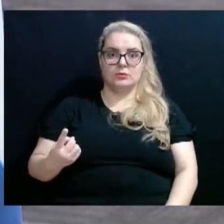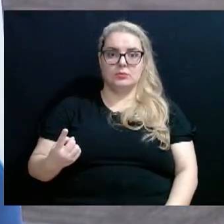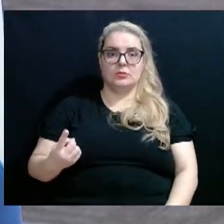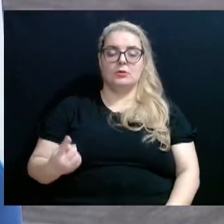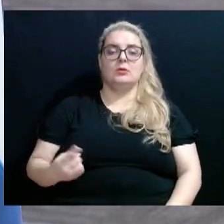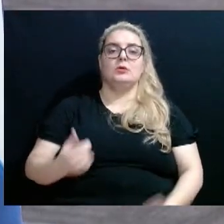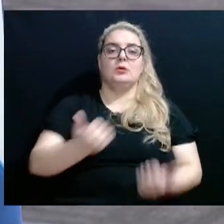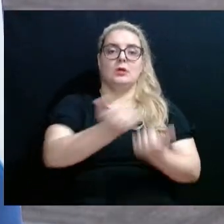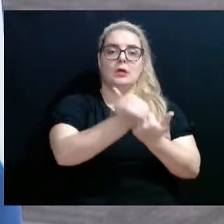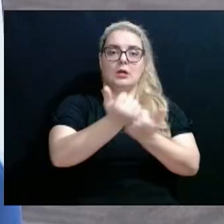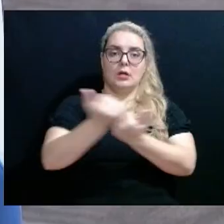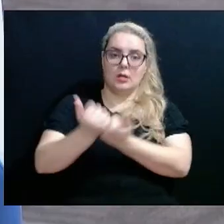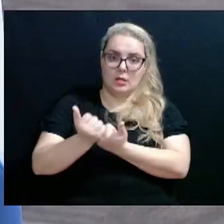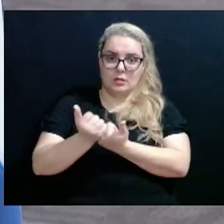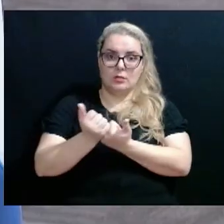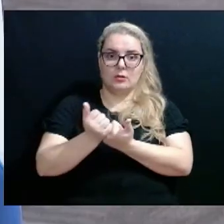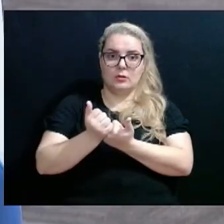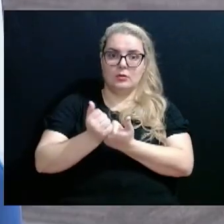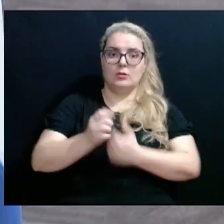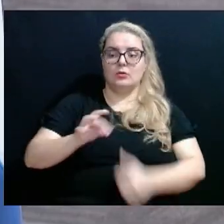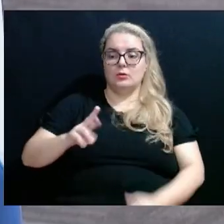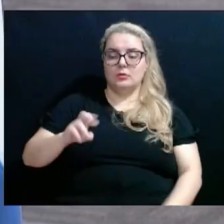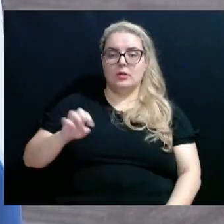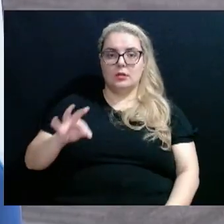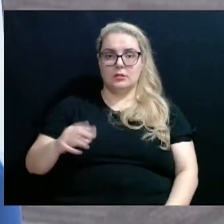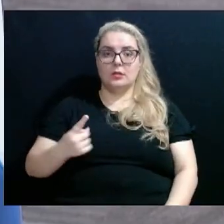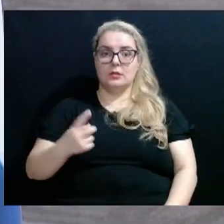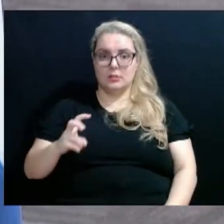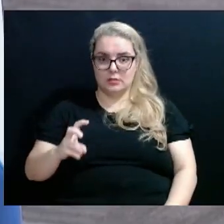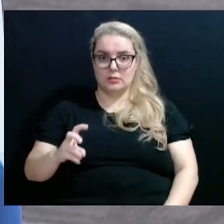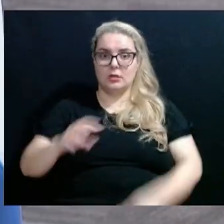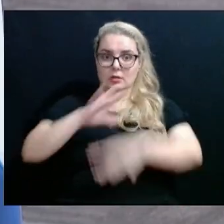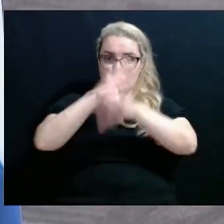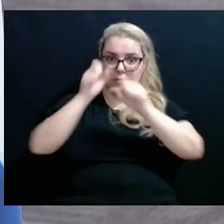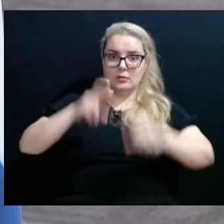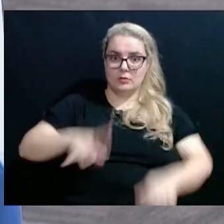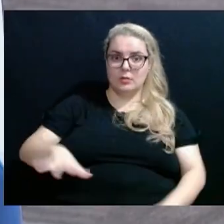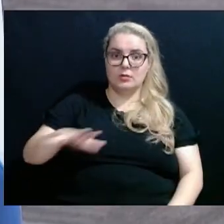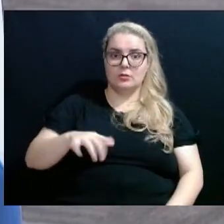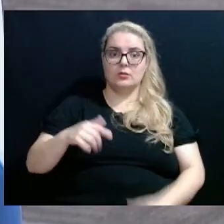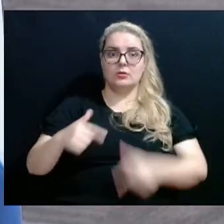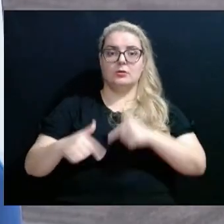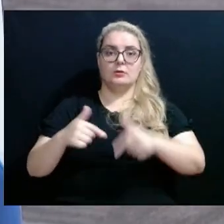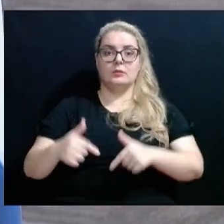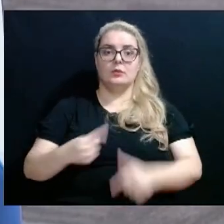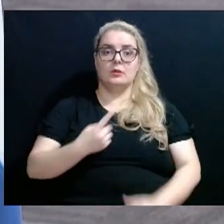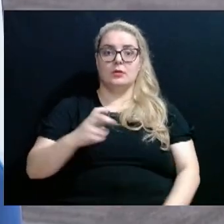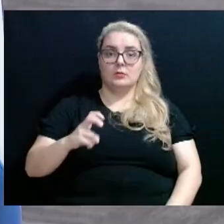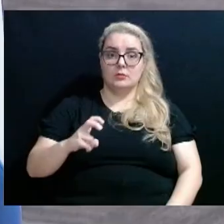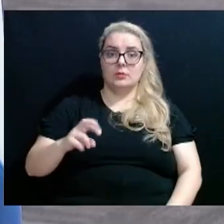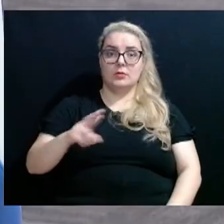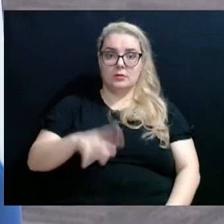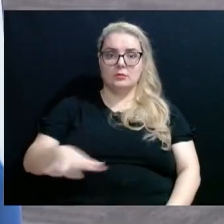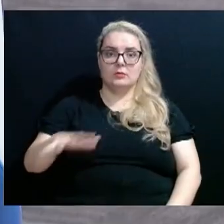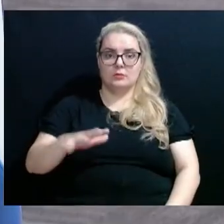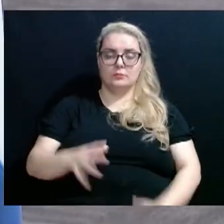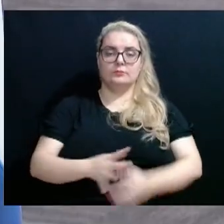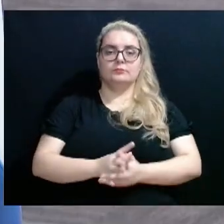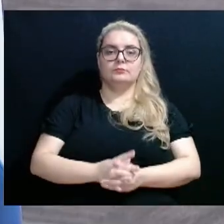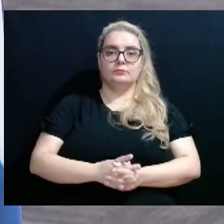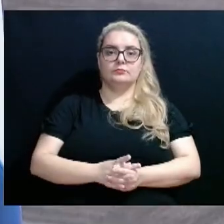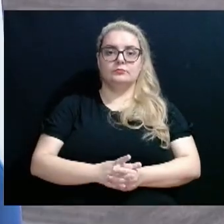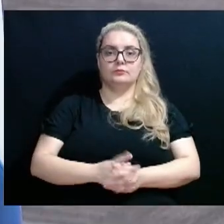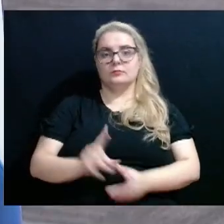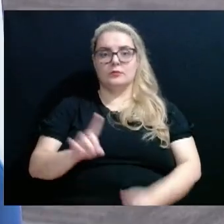cargos do TRT 15, né, o Tribunal Regional do Trabalho da 15ª Região, que pega não só a região